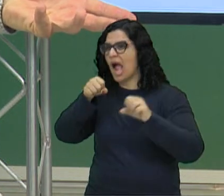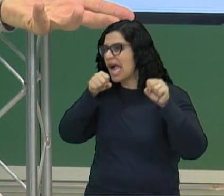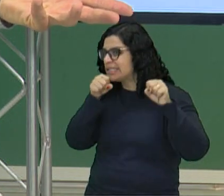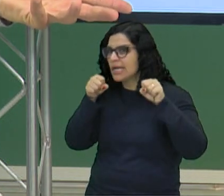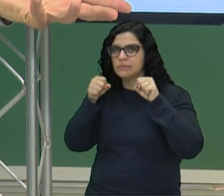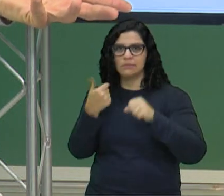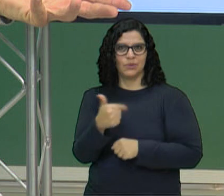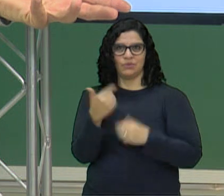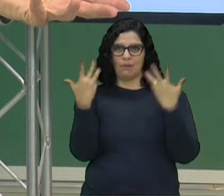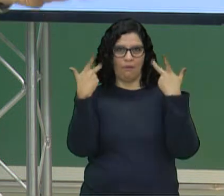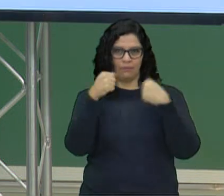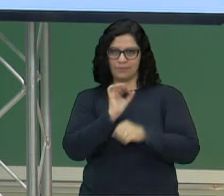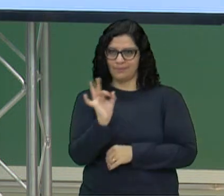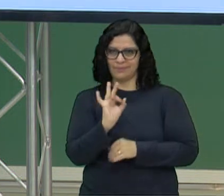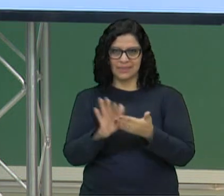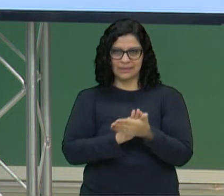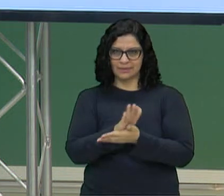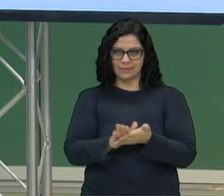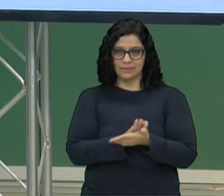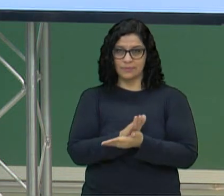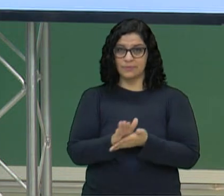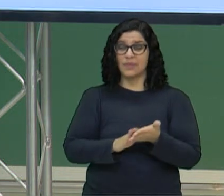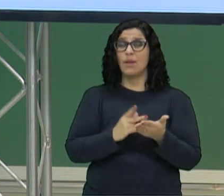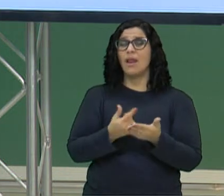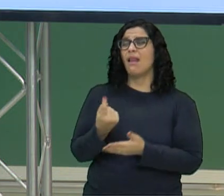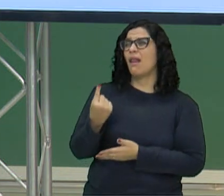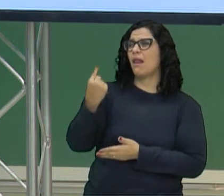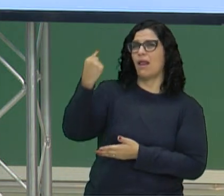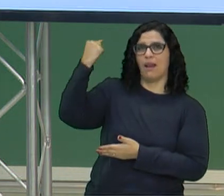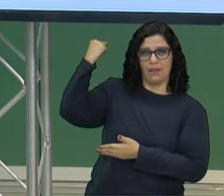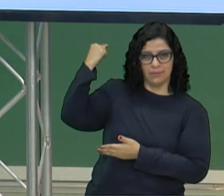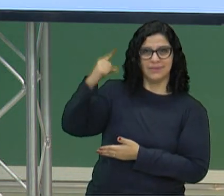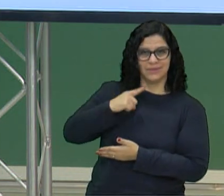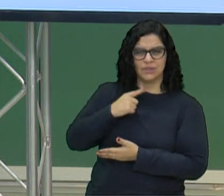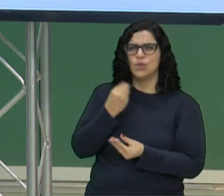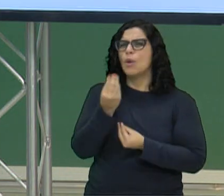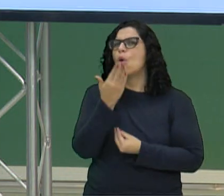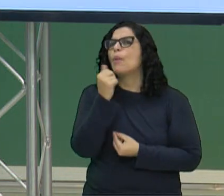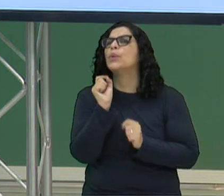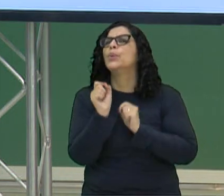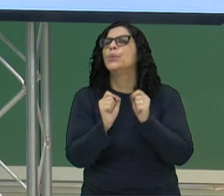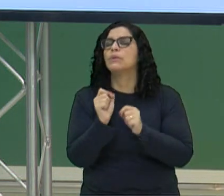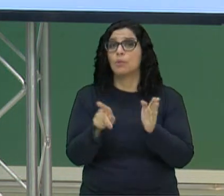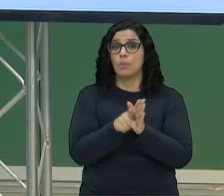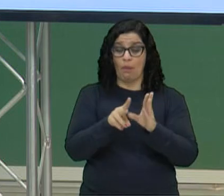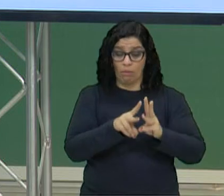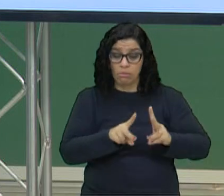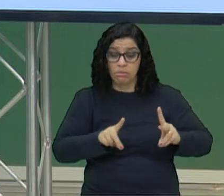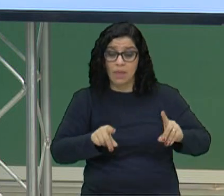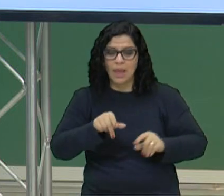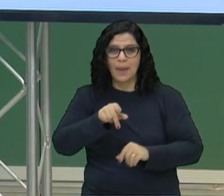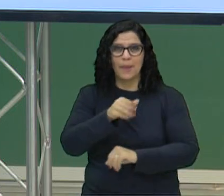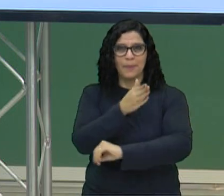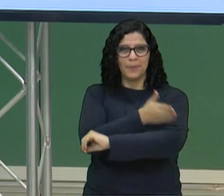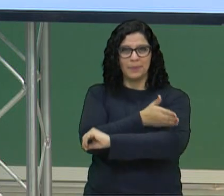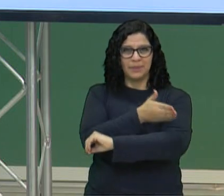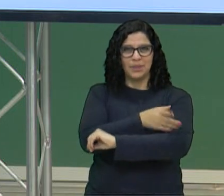animais. Os primeiros seres, do que eles se alimentavam? Então, a Terra primitiva não tinha